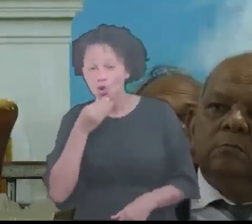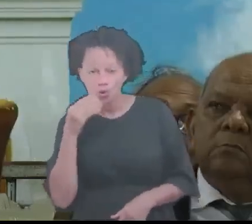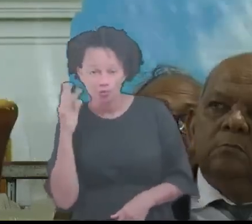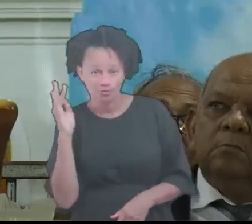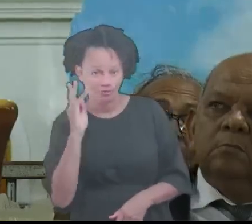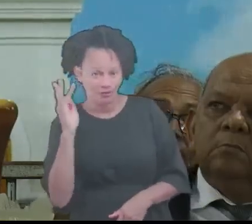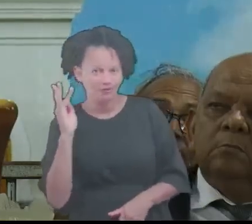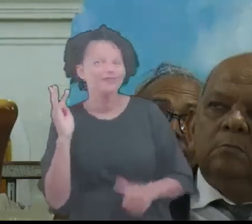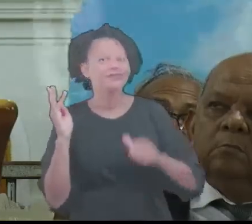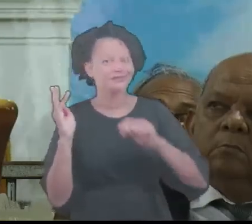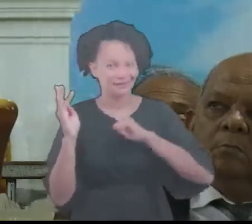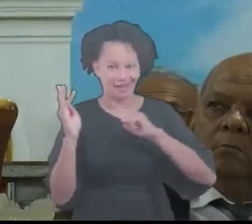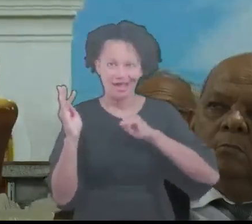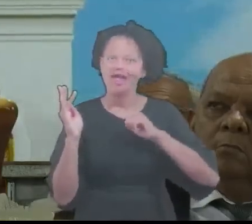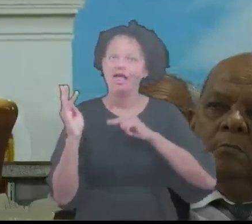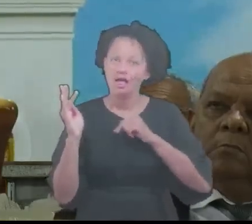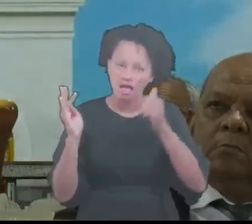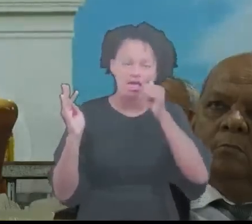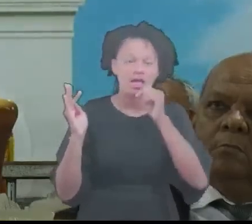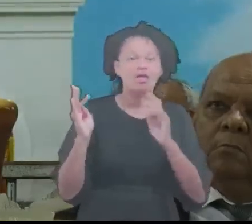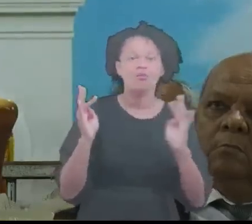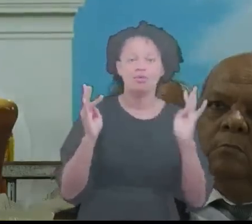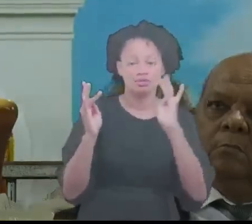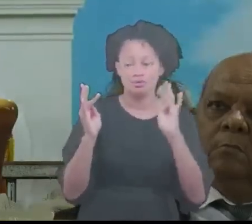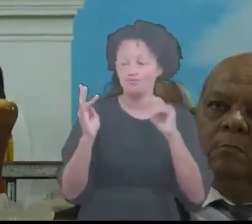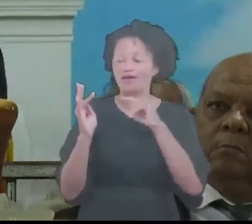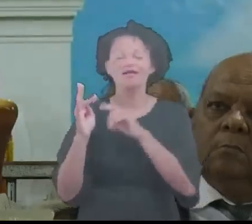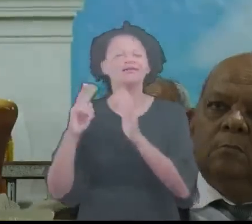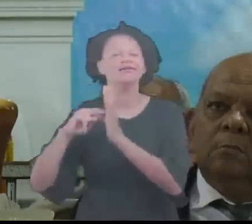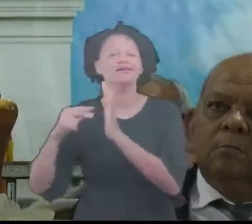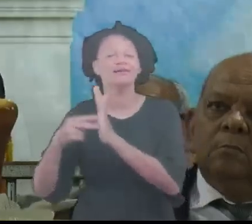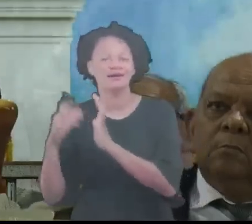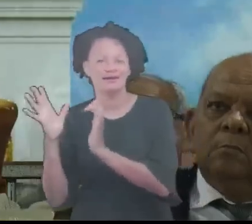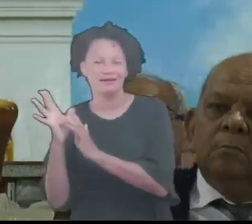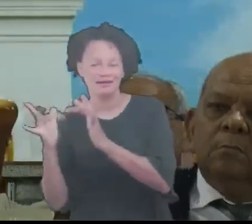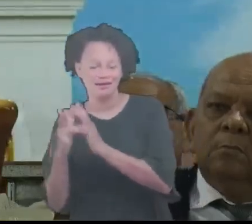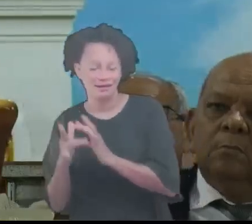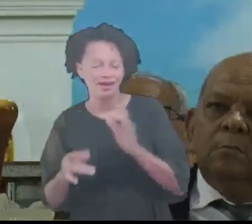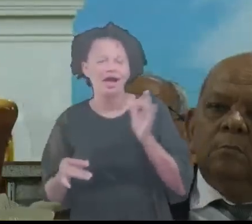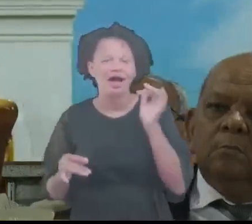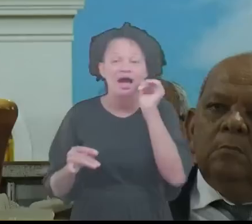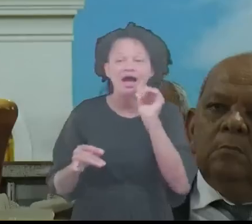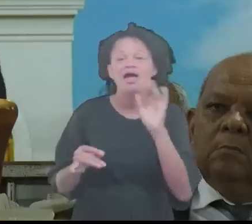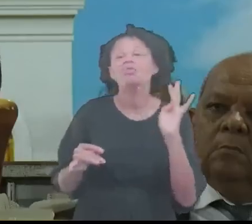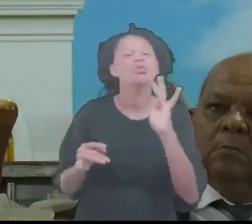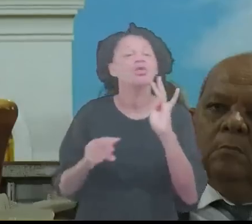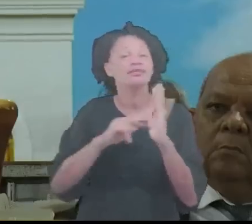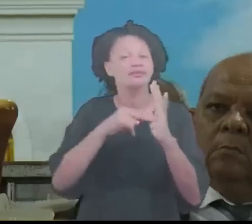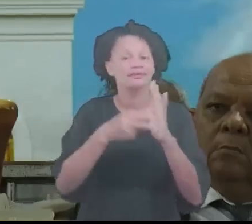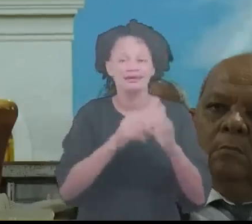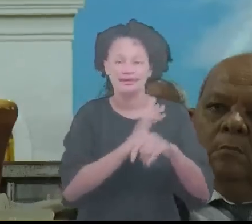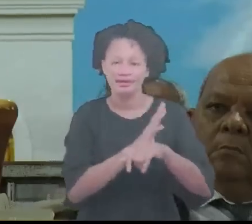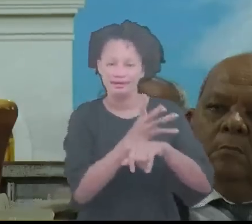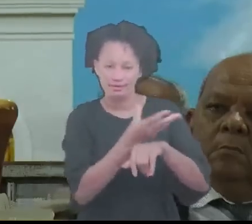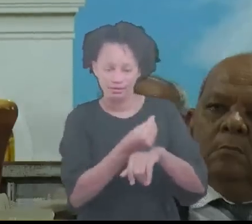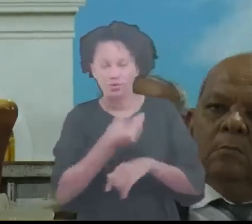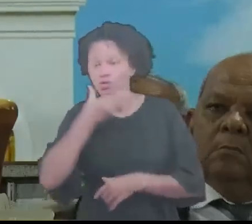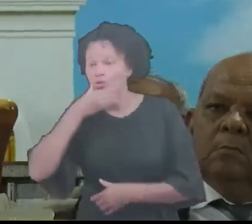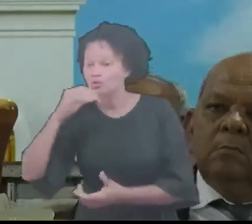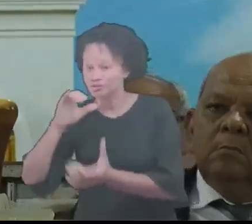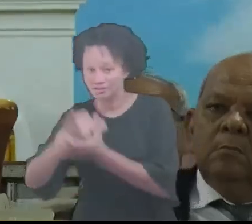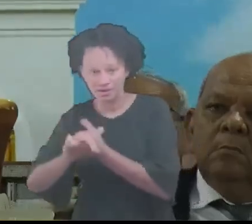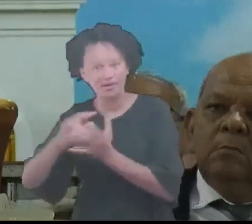noiva. O noivo é Jesus e a noiva é a igreja. O esposo é